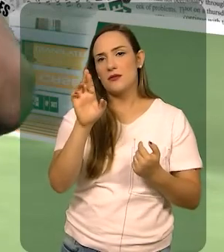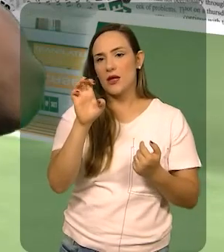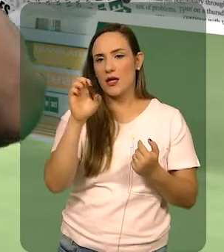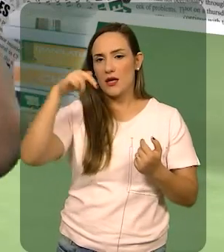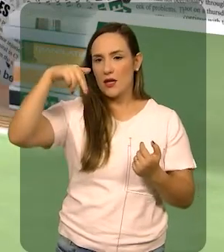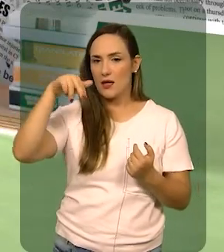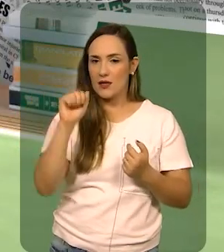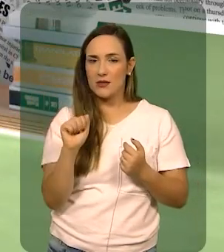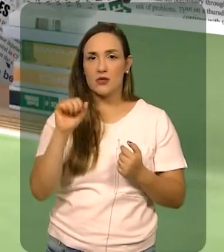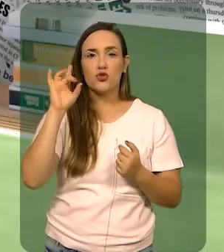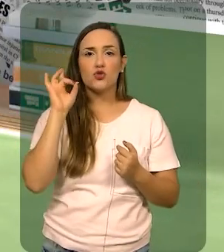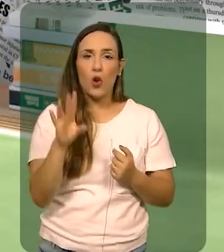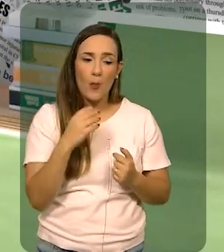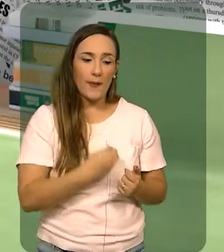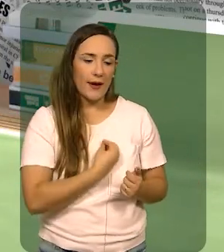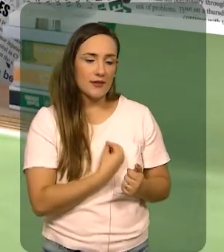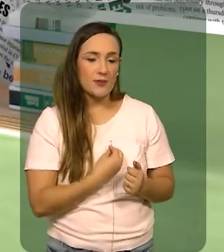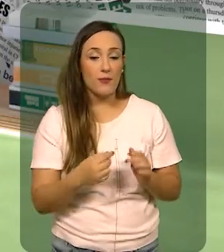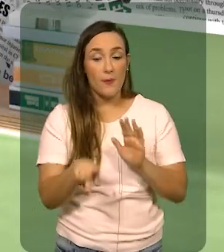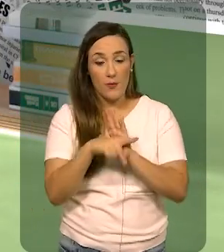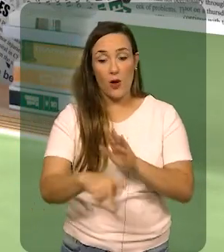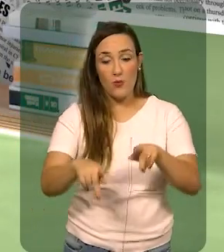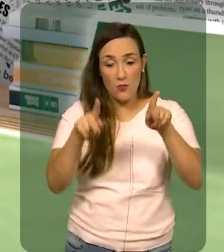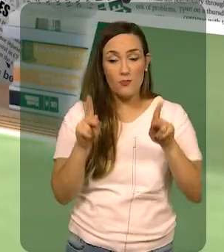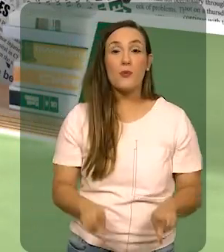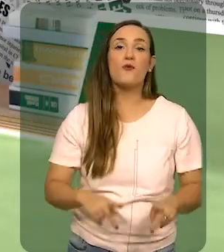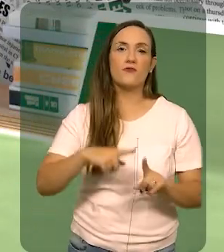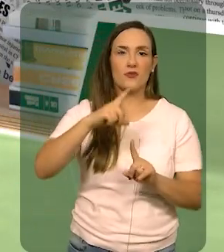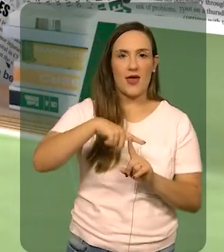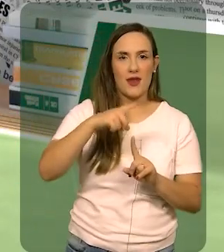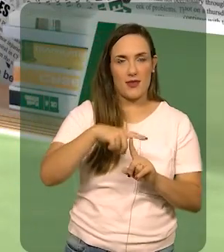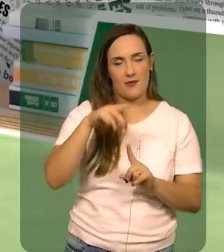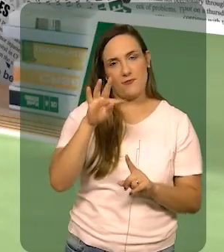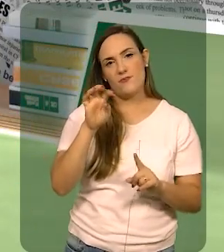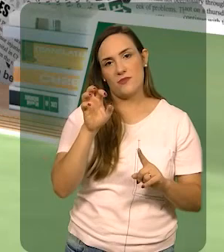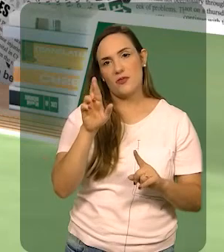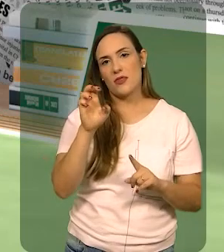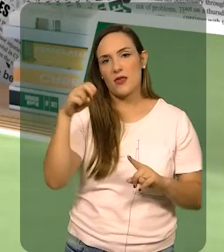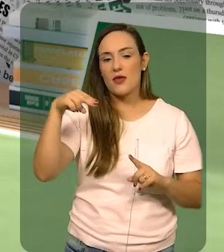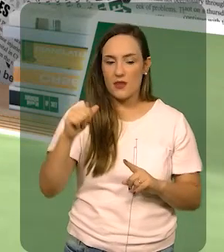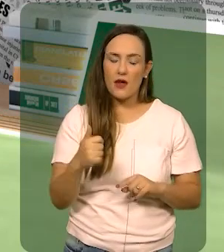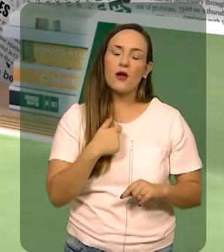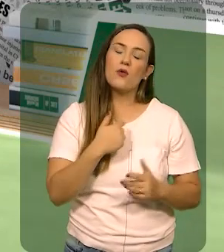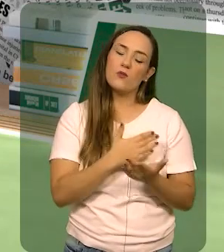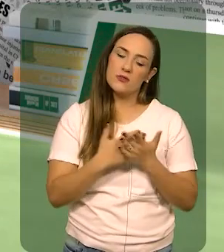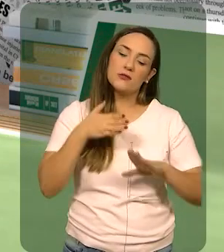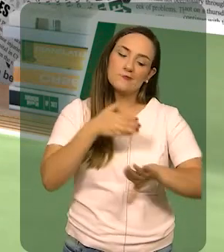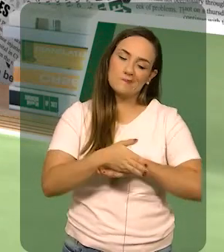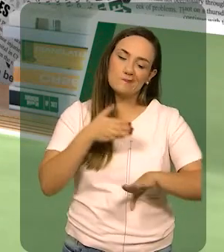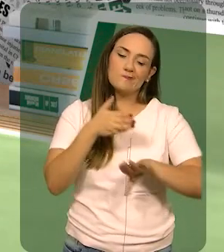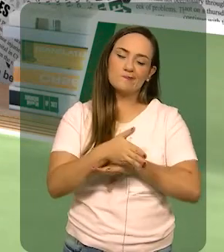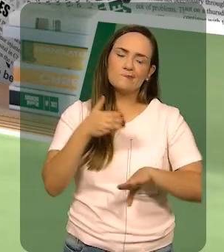que participa aquele povo da etnia terena, né. Ali